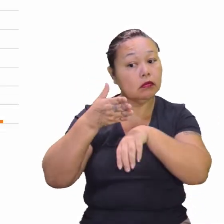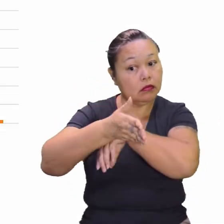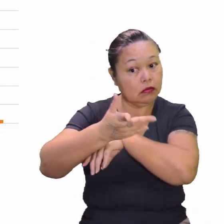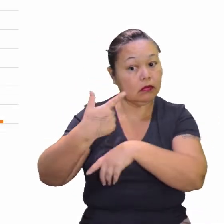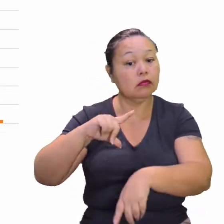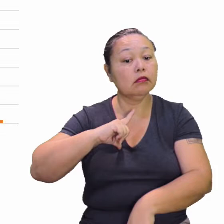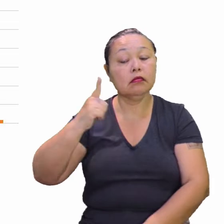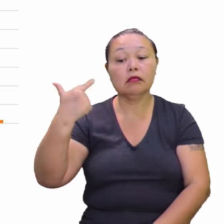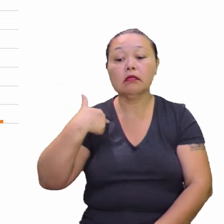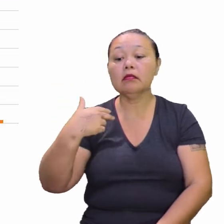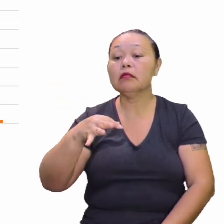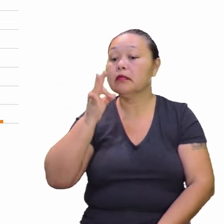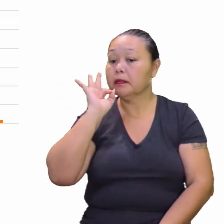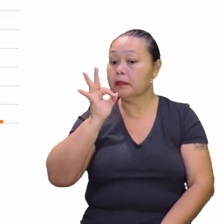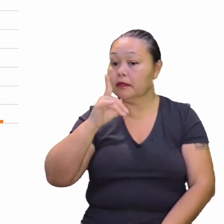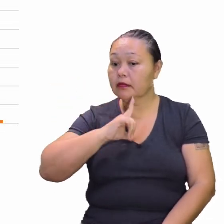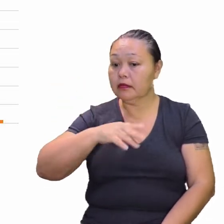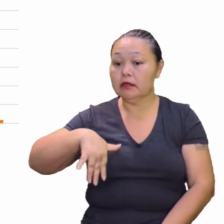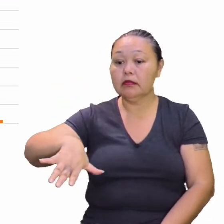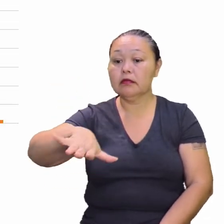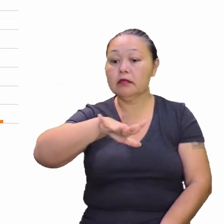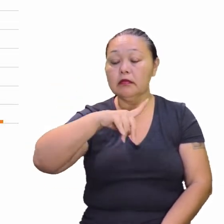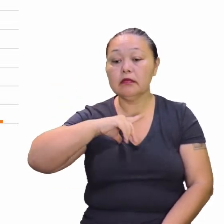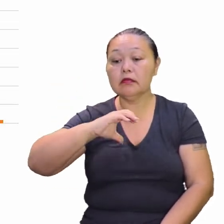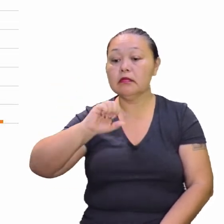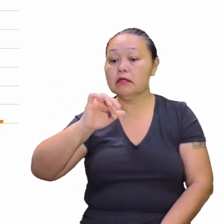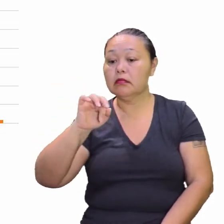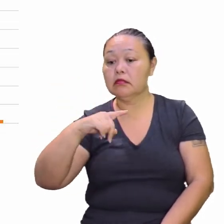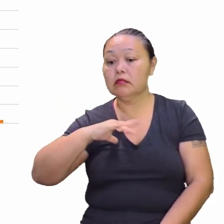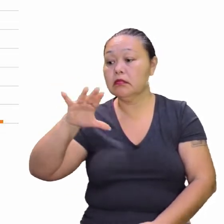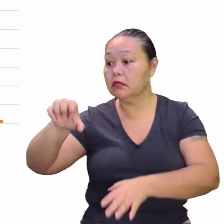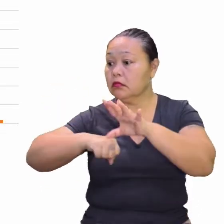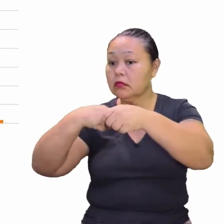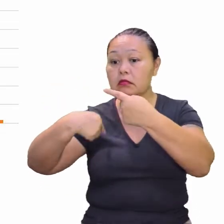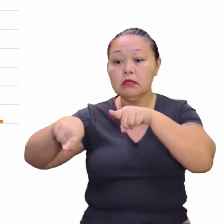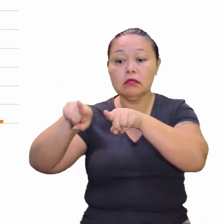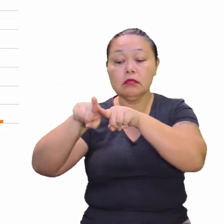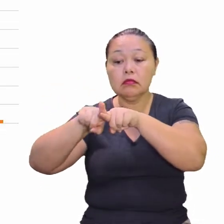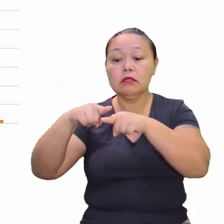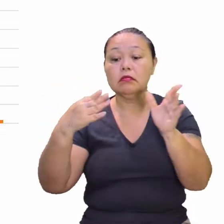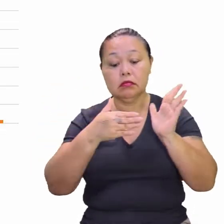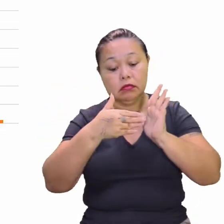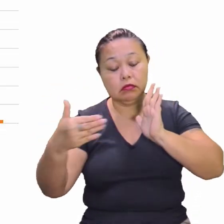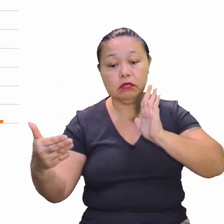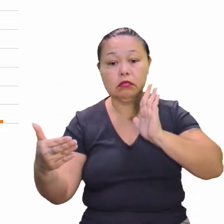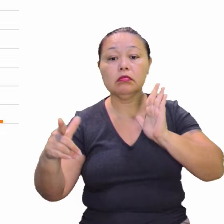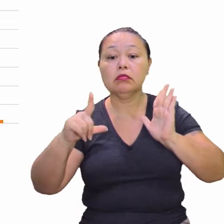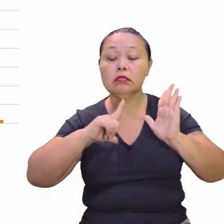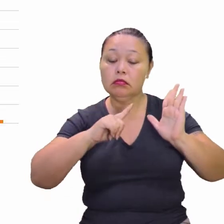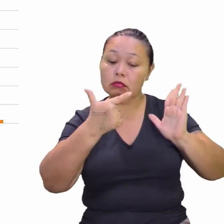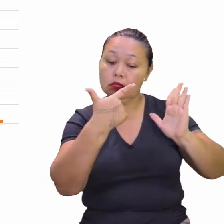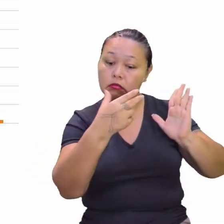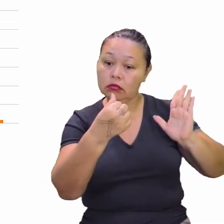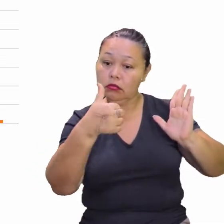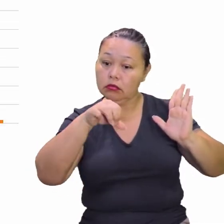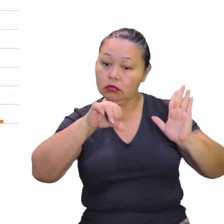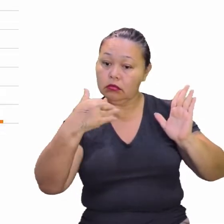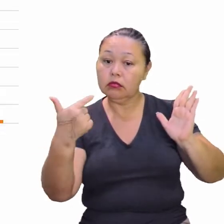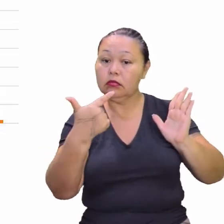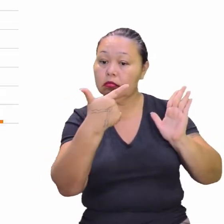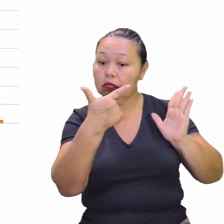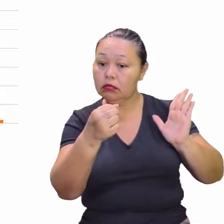participação. Essa produção de café é da safra de 2019-2020. A gente vê o destaque Brasil